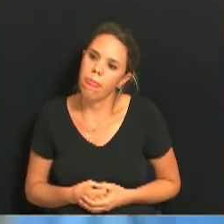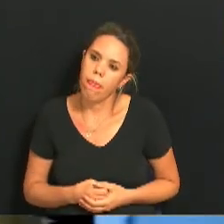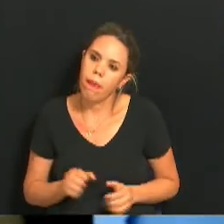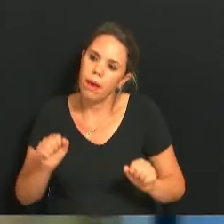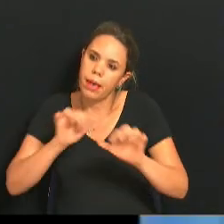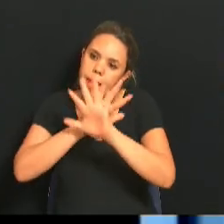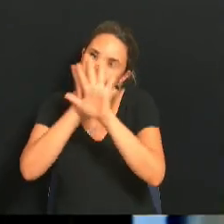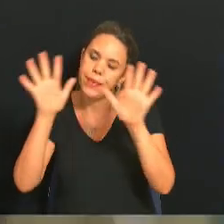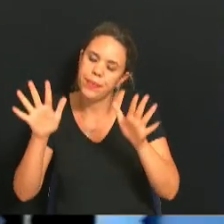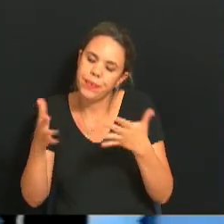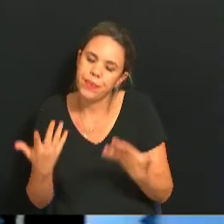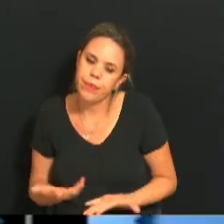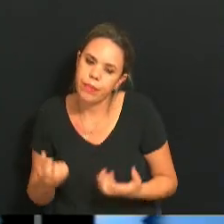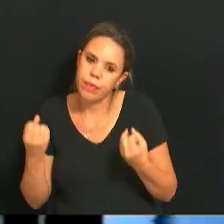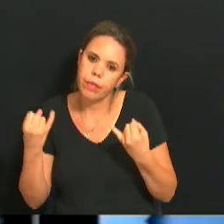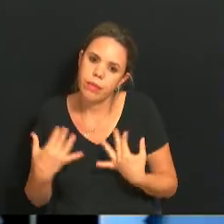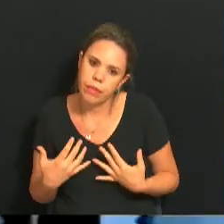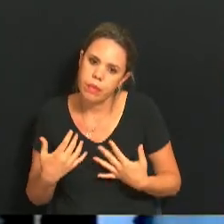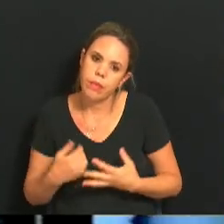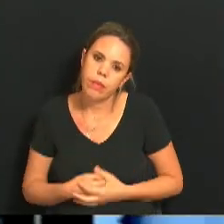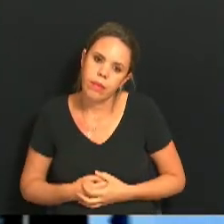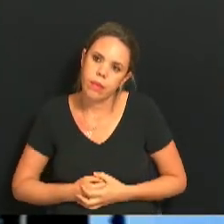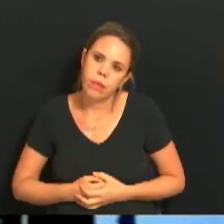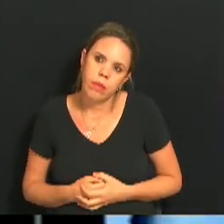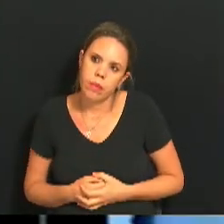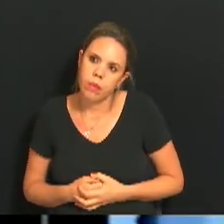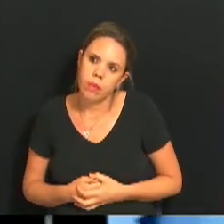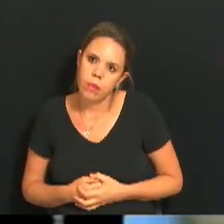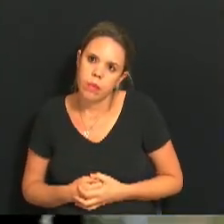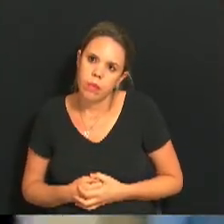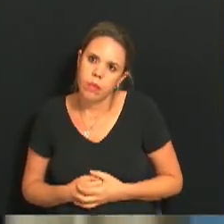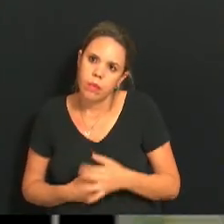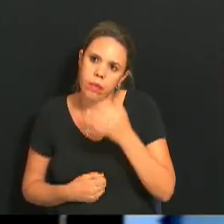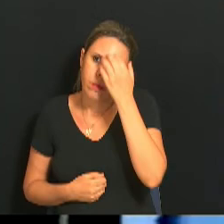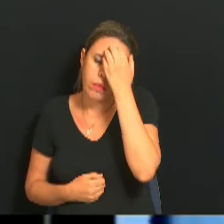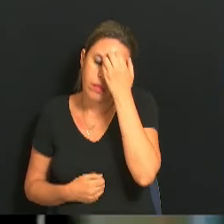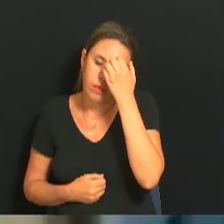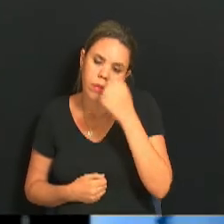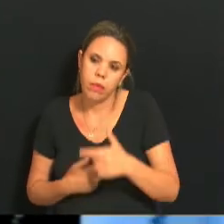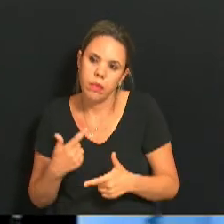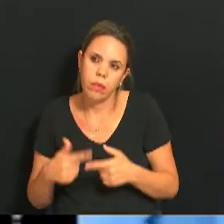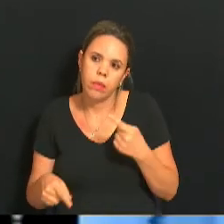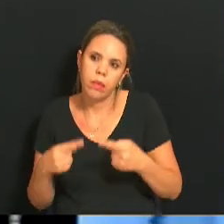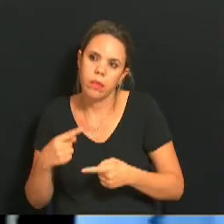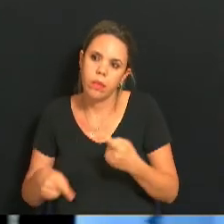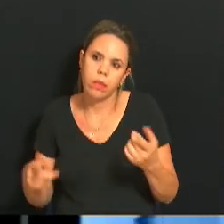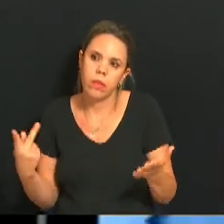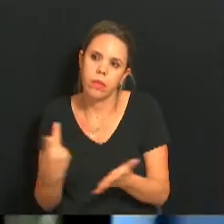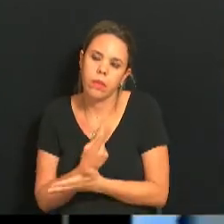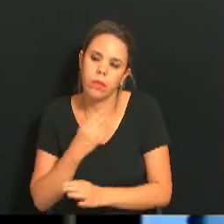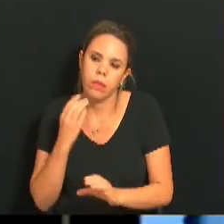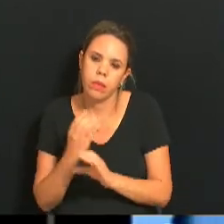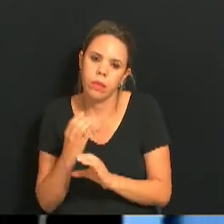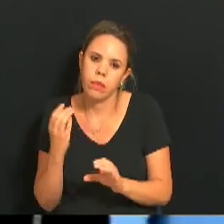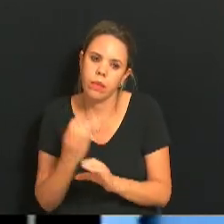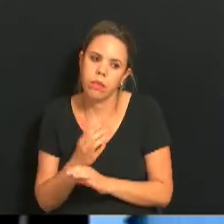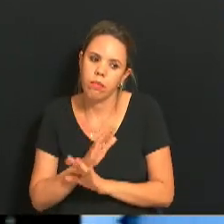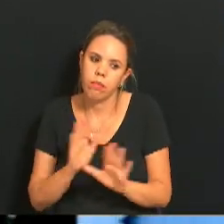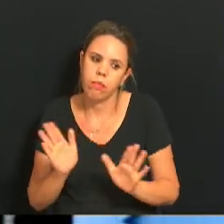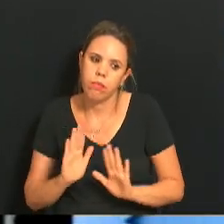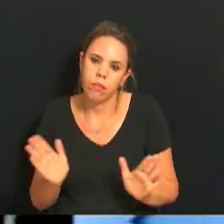claro não é só quero esclarecer novamente para que a gente não empurra e erros de comunicação